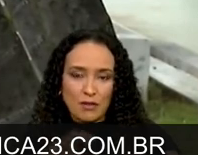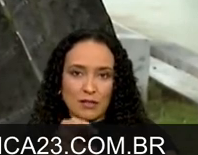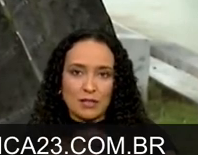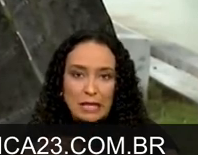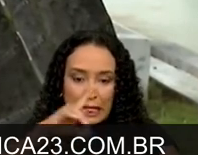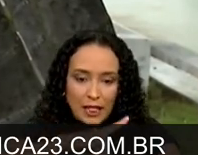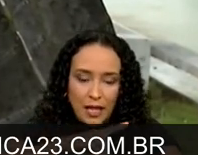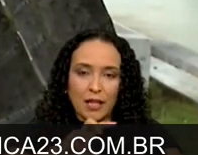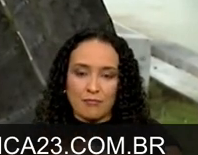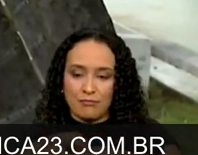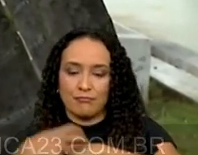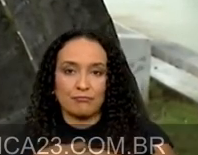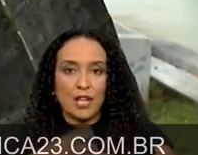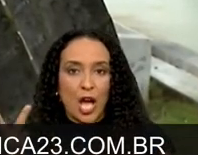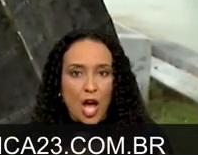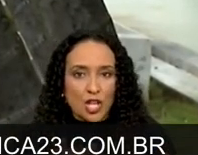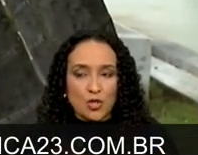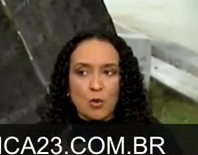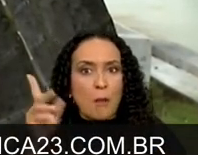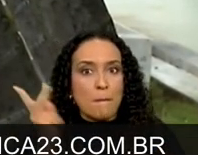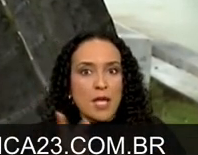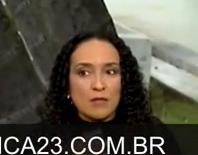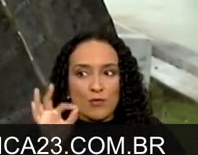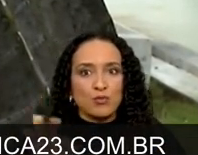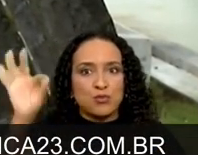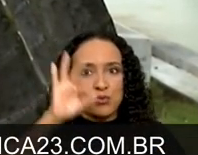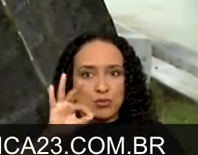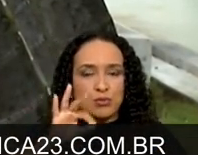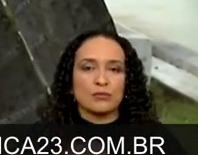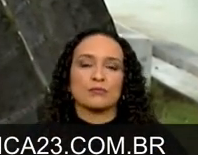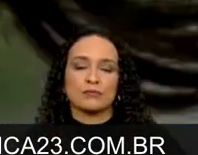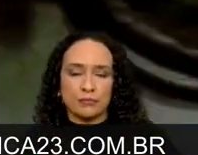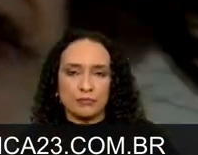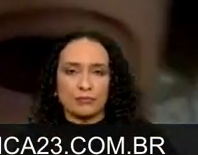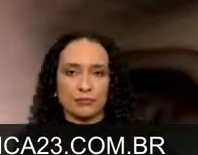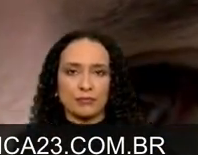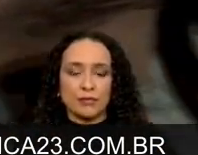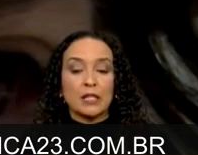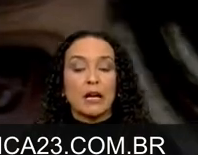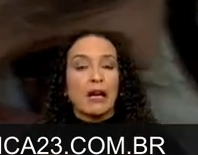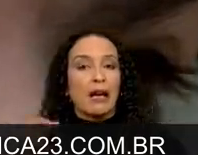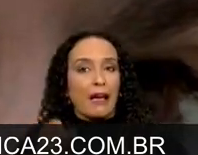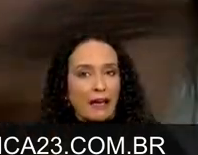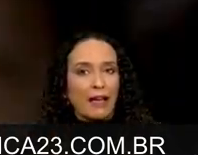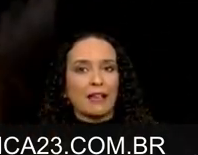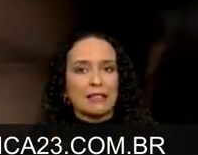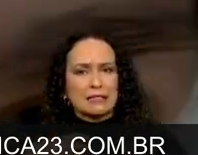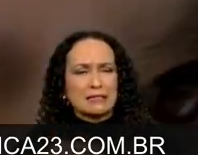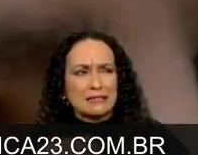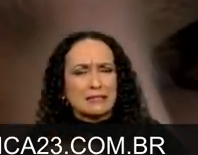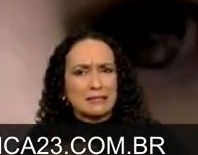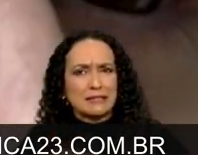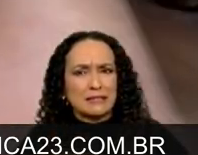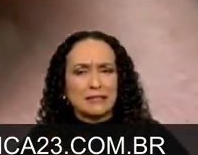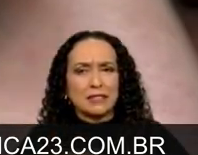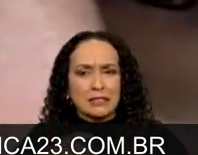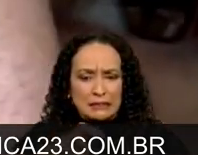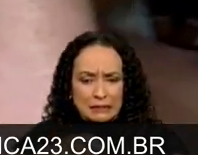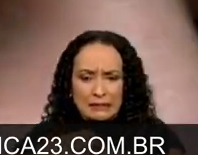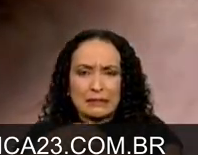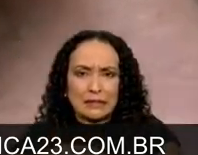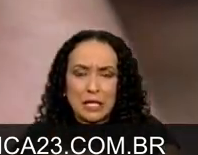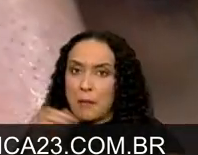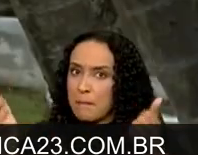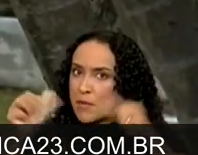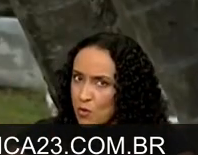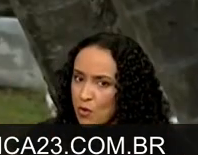duas doenças transmitidas pelo mesmo mosquito, o Aedes aegypti. No caso dela, os sintomas da chikungunya foram